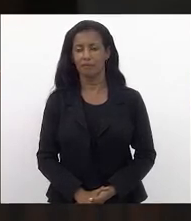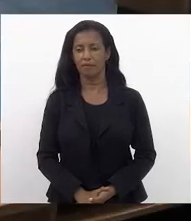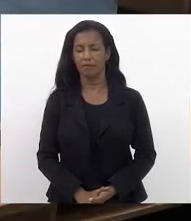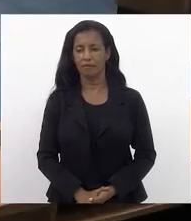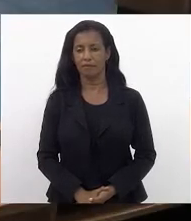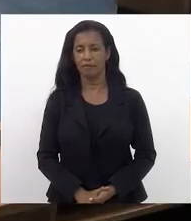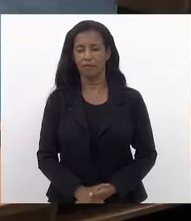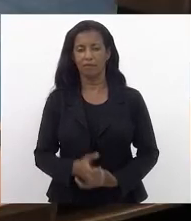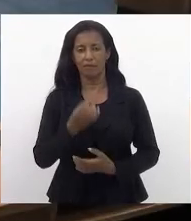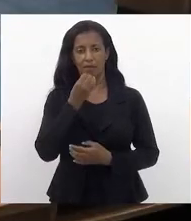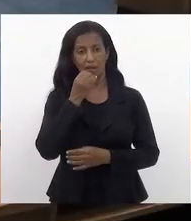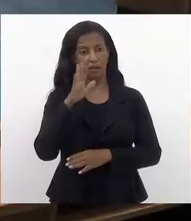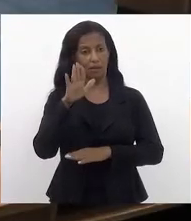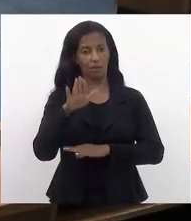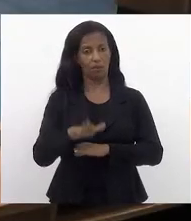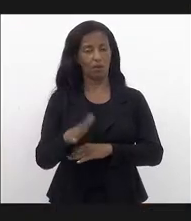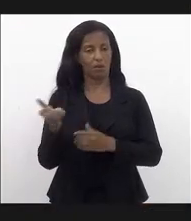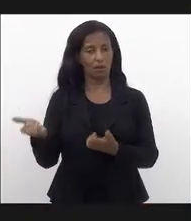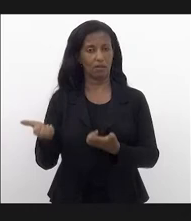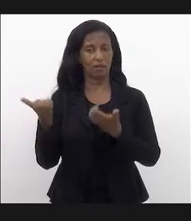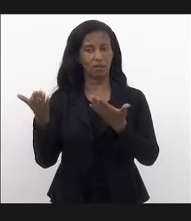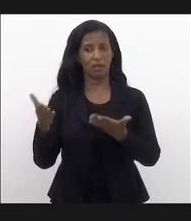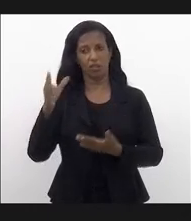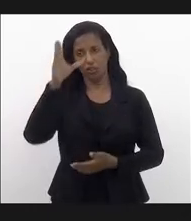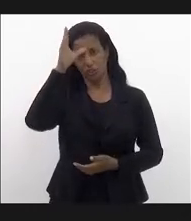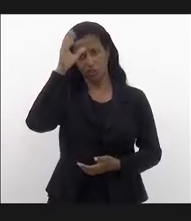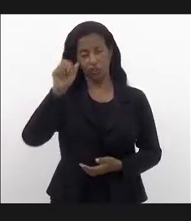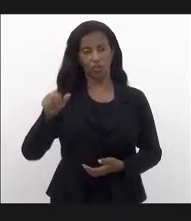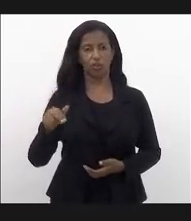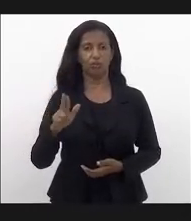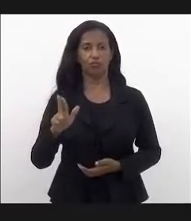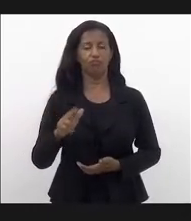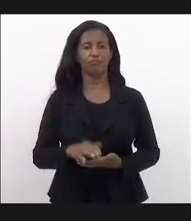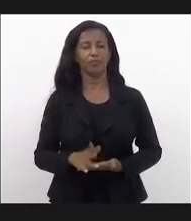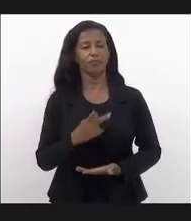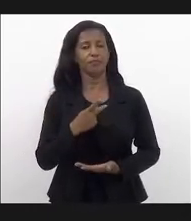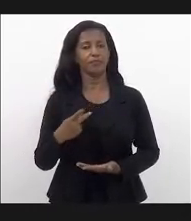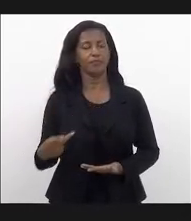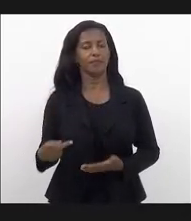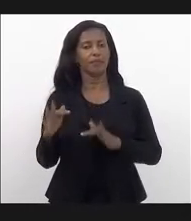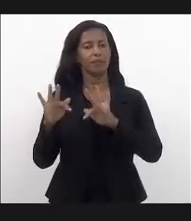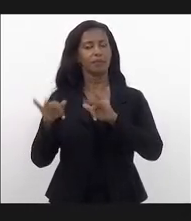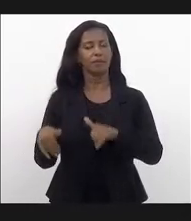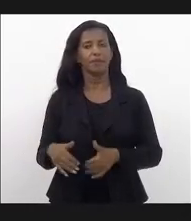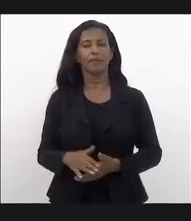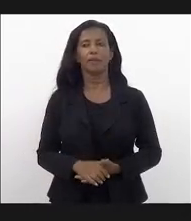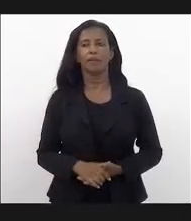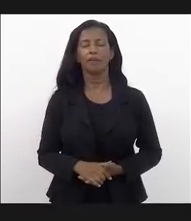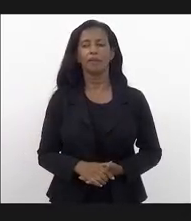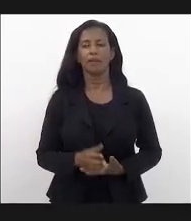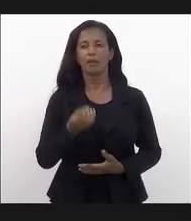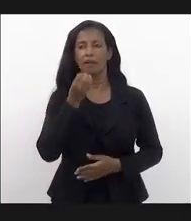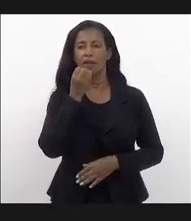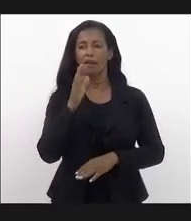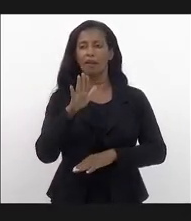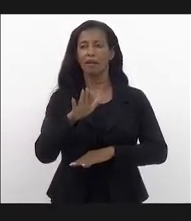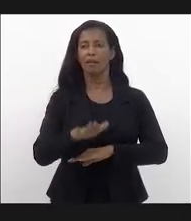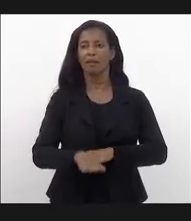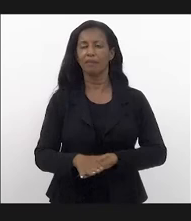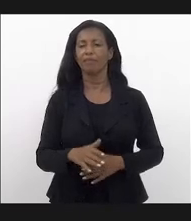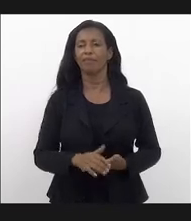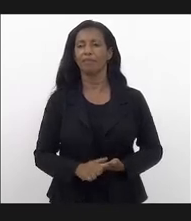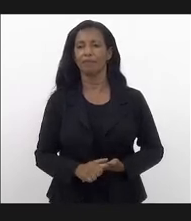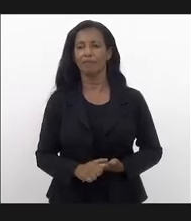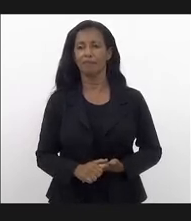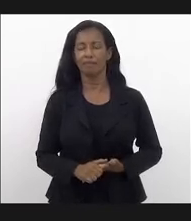boa tarde nova deputada Tia Ju que preside esse expediente final uma boa tarde a todos e a